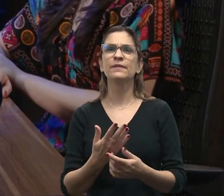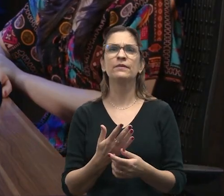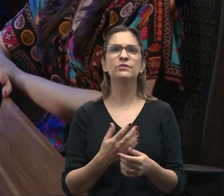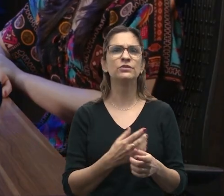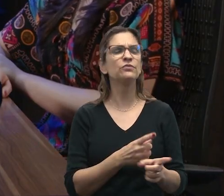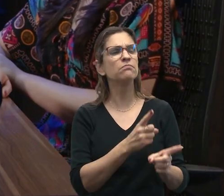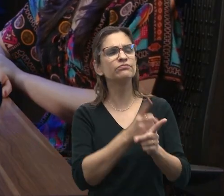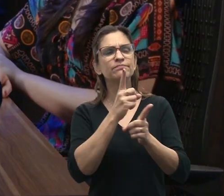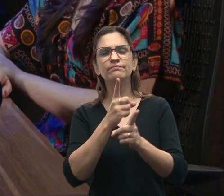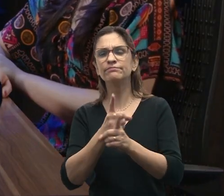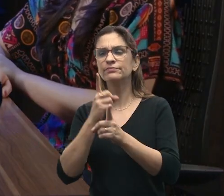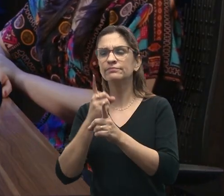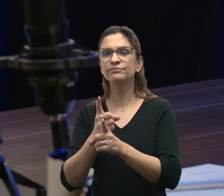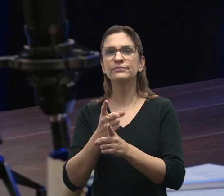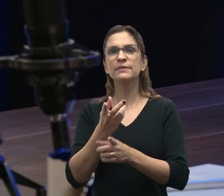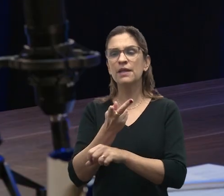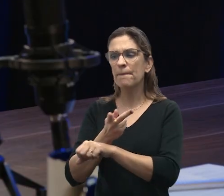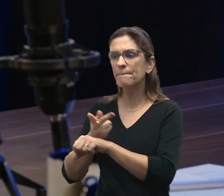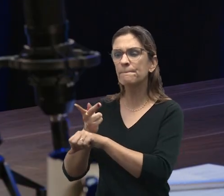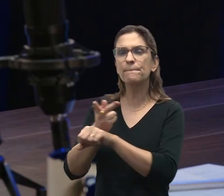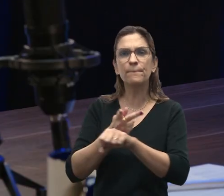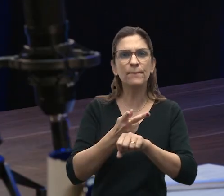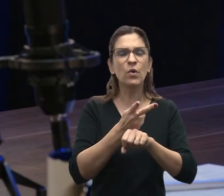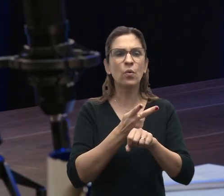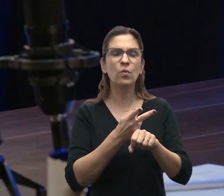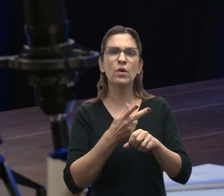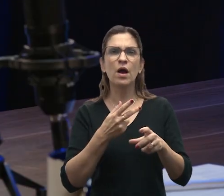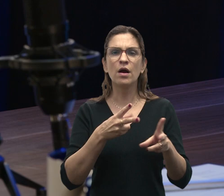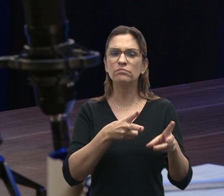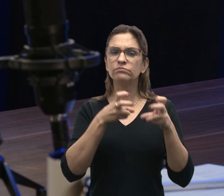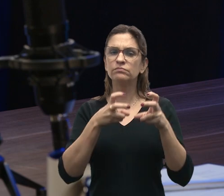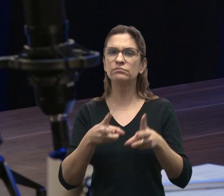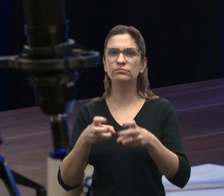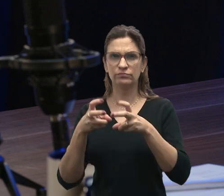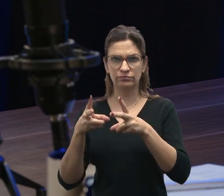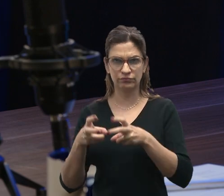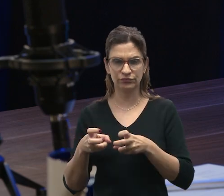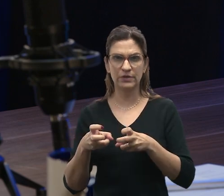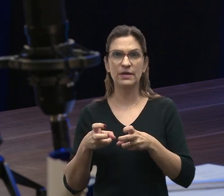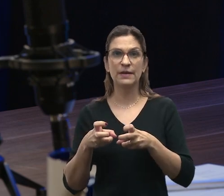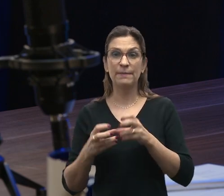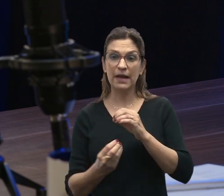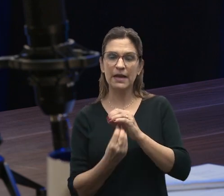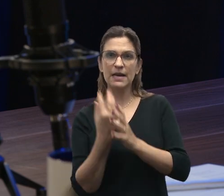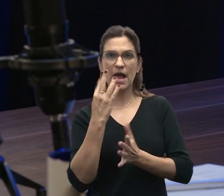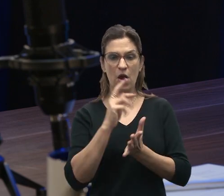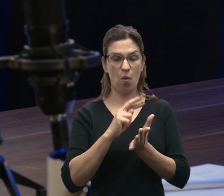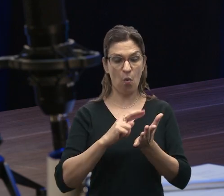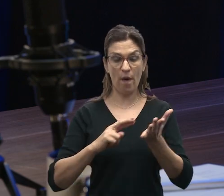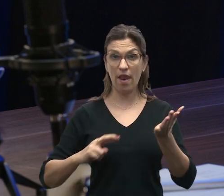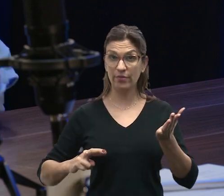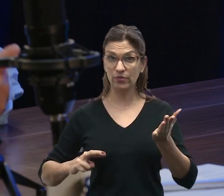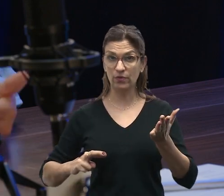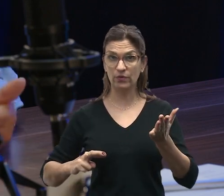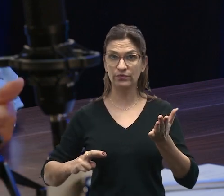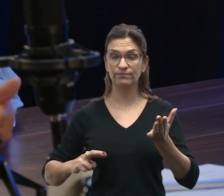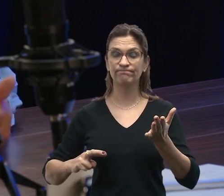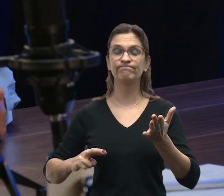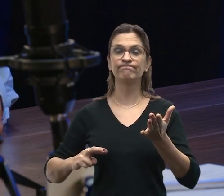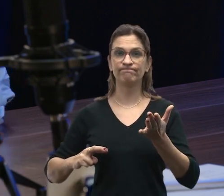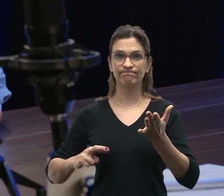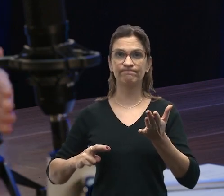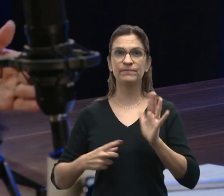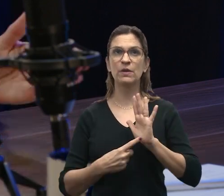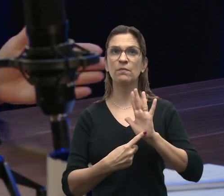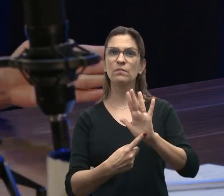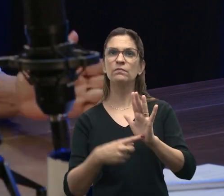as situações e vamos ter que chegar no relatório, apontar o que é grave